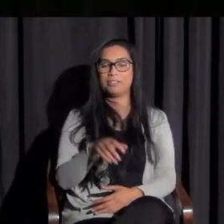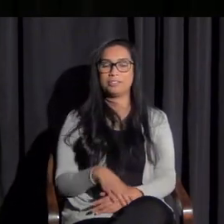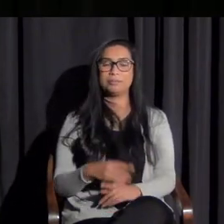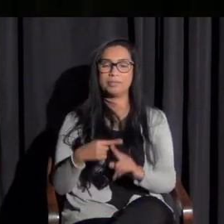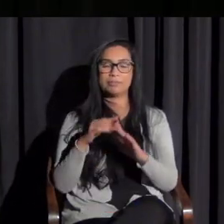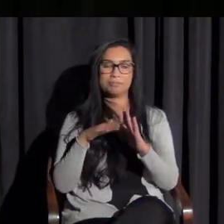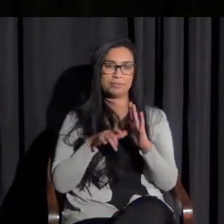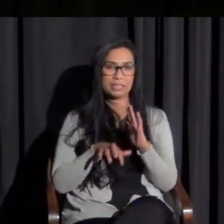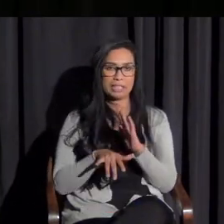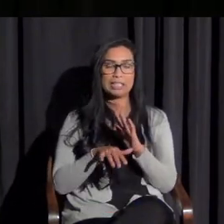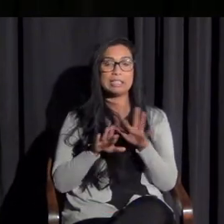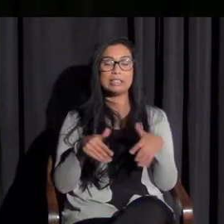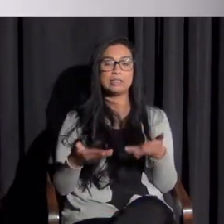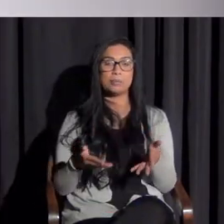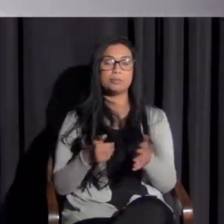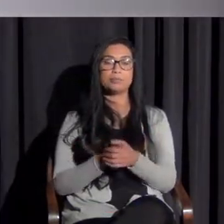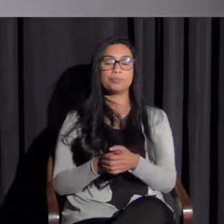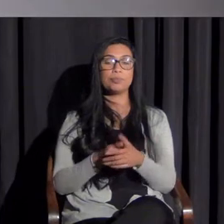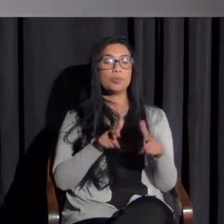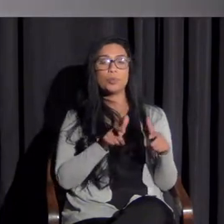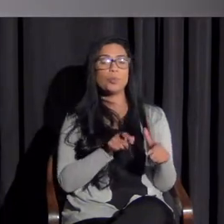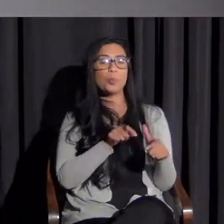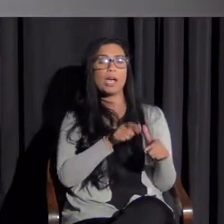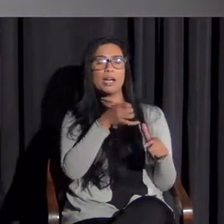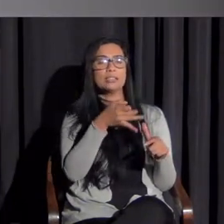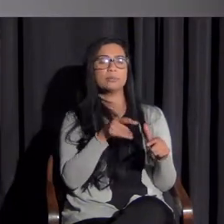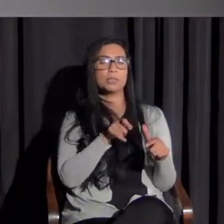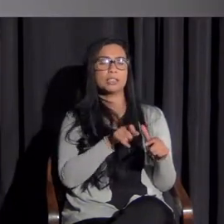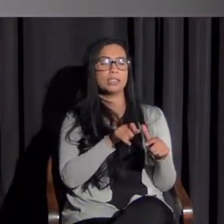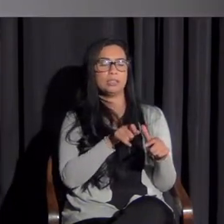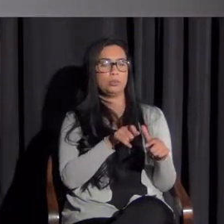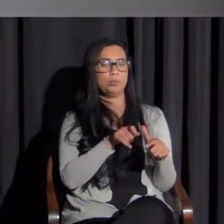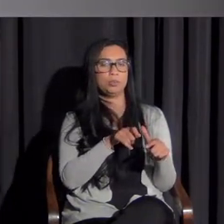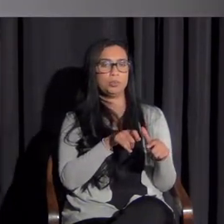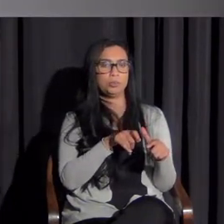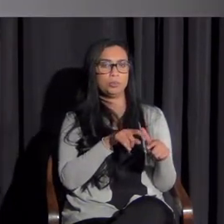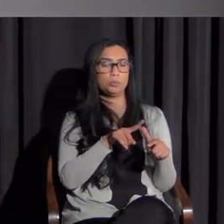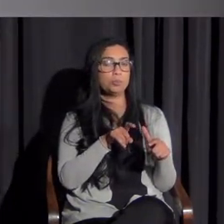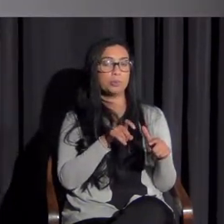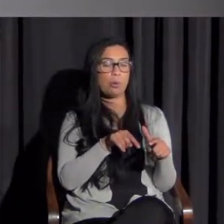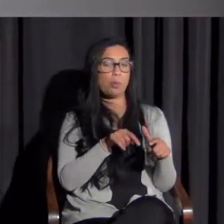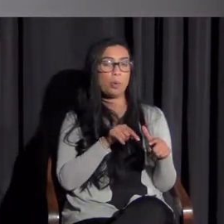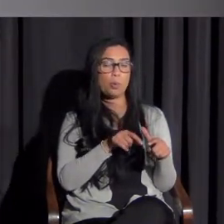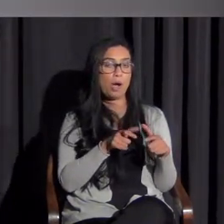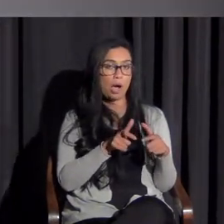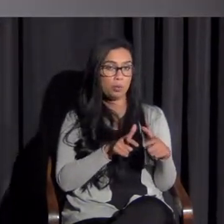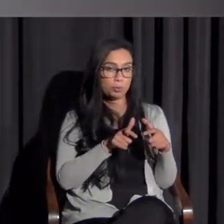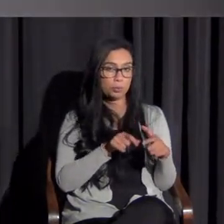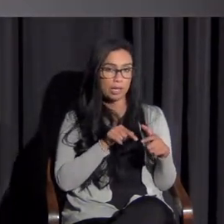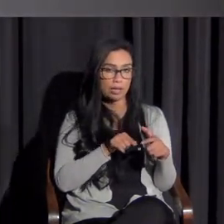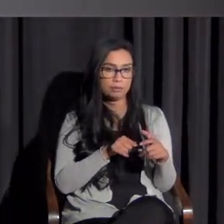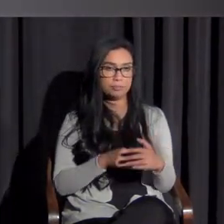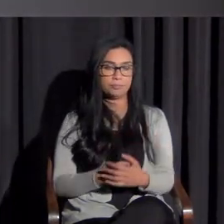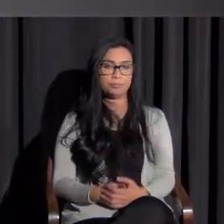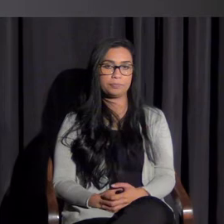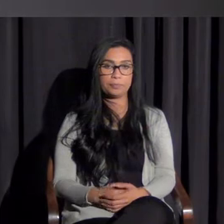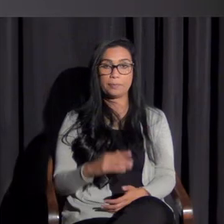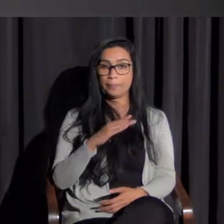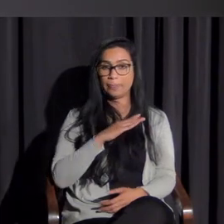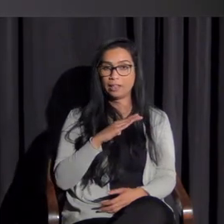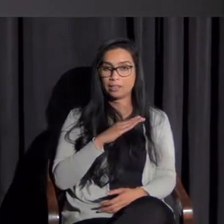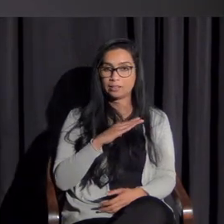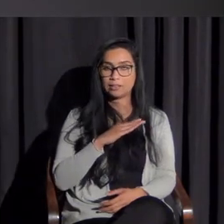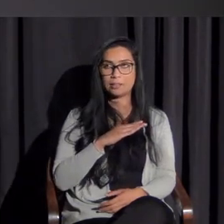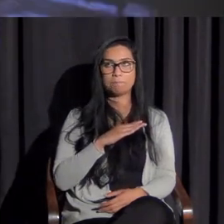passamos por isso. E aqui, de que lugar eu estou falando? Vou, pode ir? A cidade é